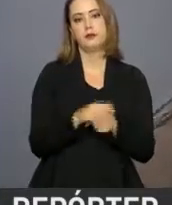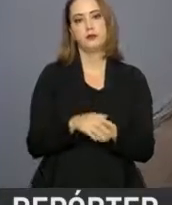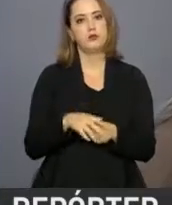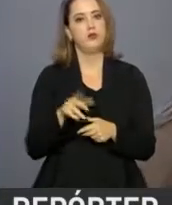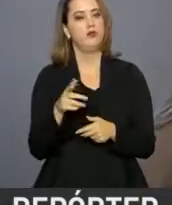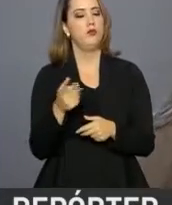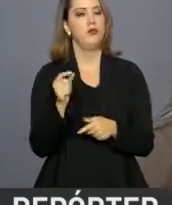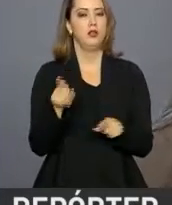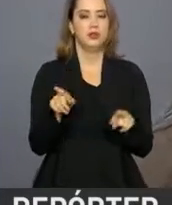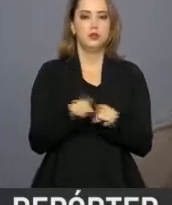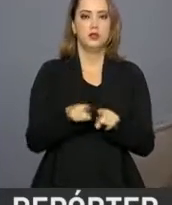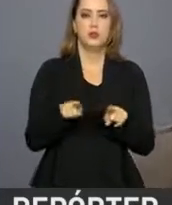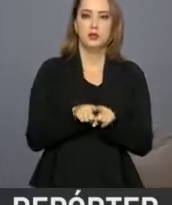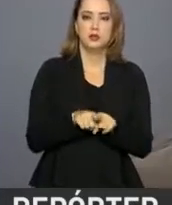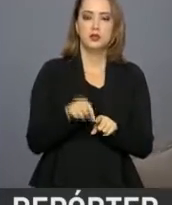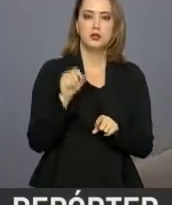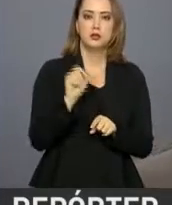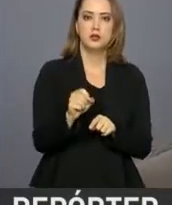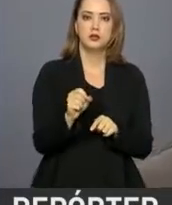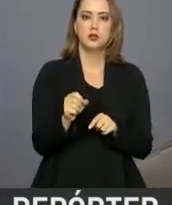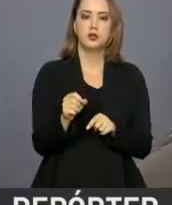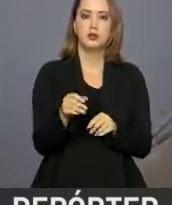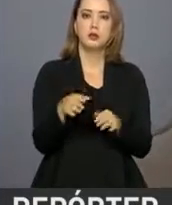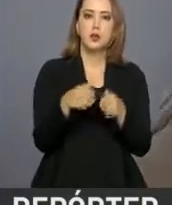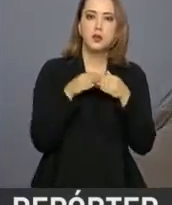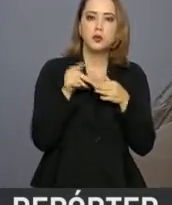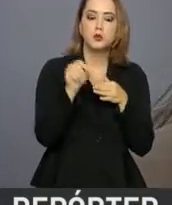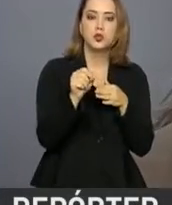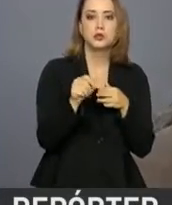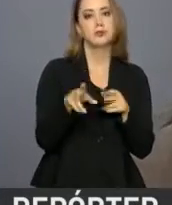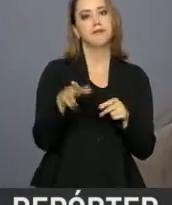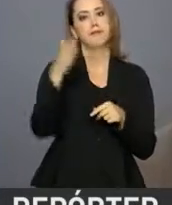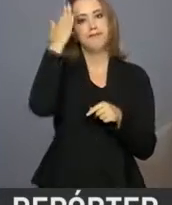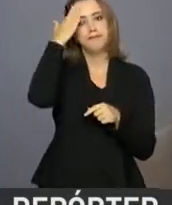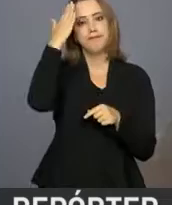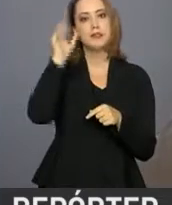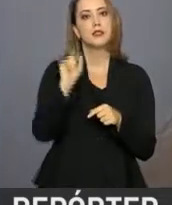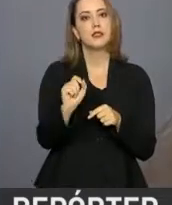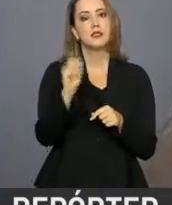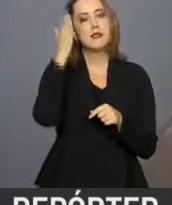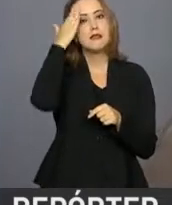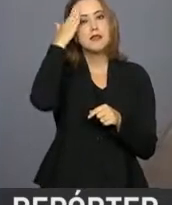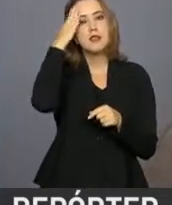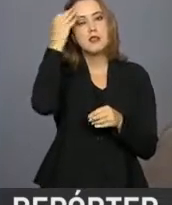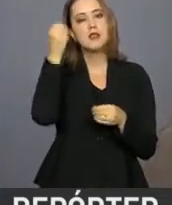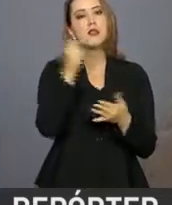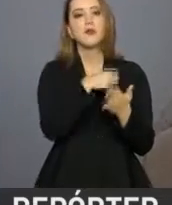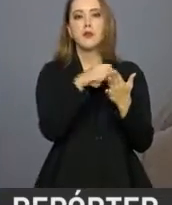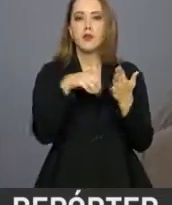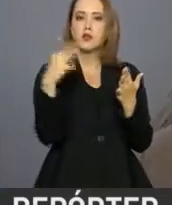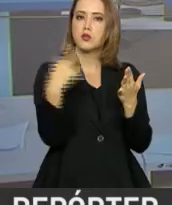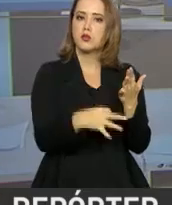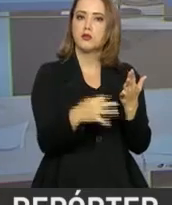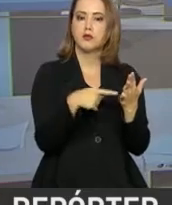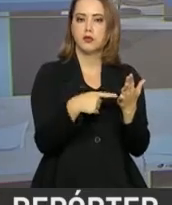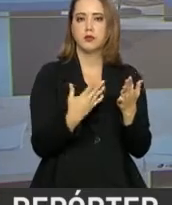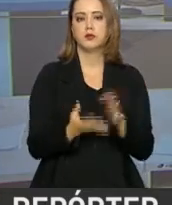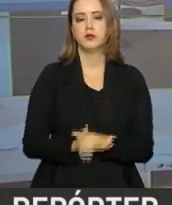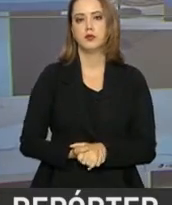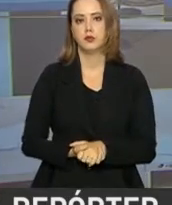maiores bahá a cobrança maior de conteúdo mais do que de forma mais do que de estrutura é de conteúdo